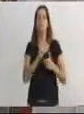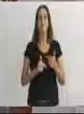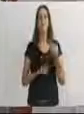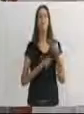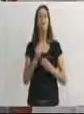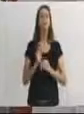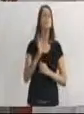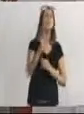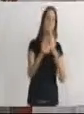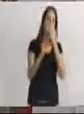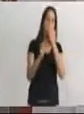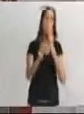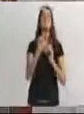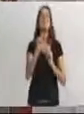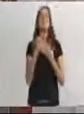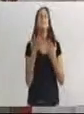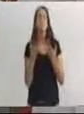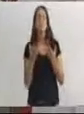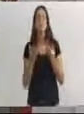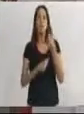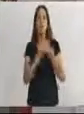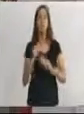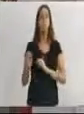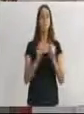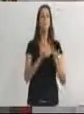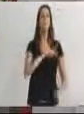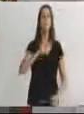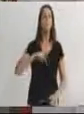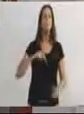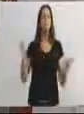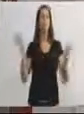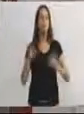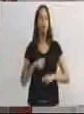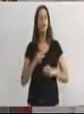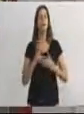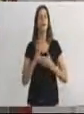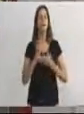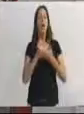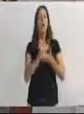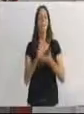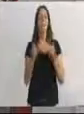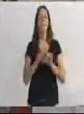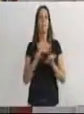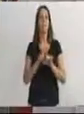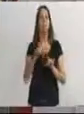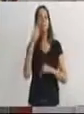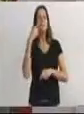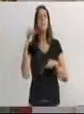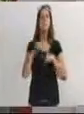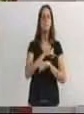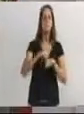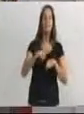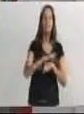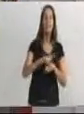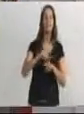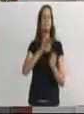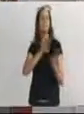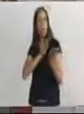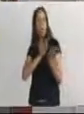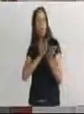próximos anos de que maneira o poder público municipal poderá incentivar a mobilizar e traçar as estratégias de atendimento